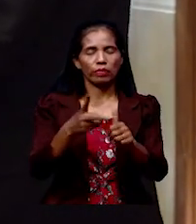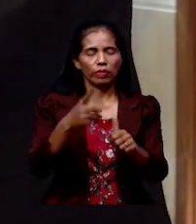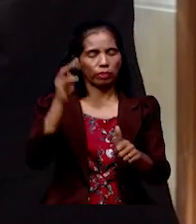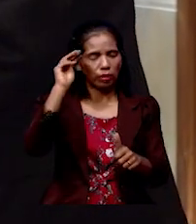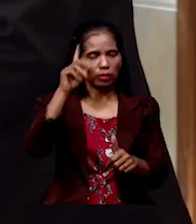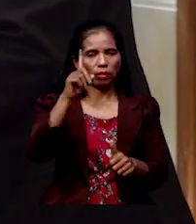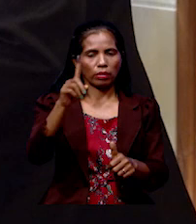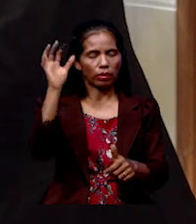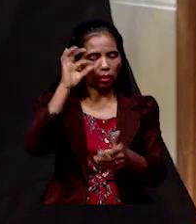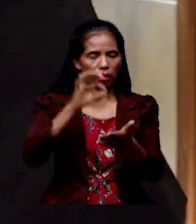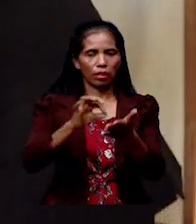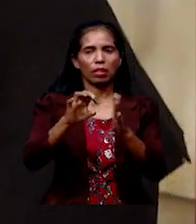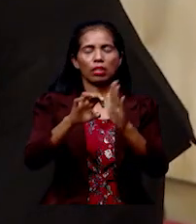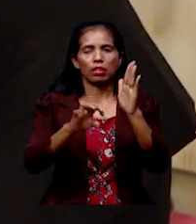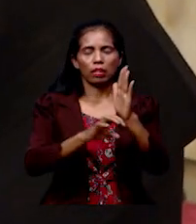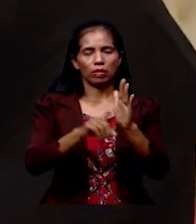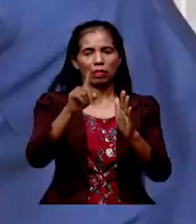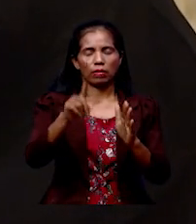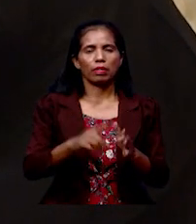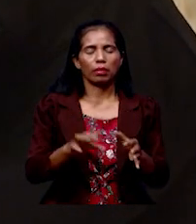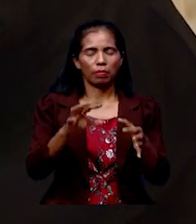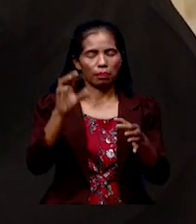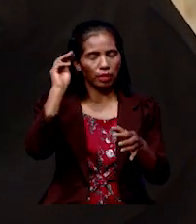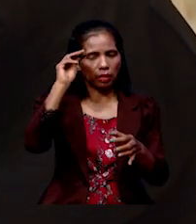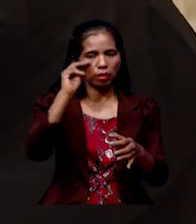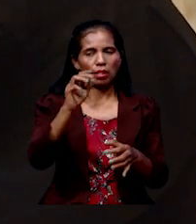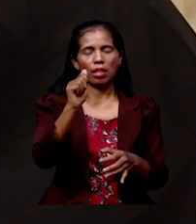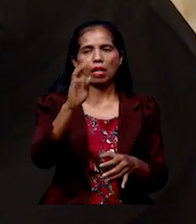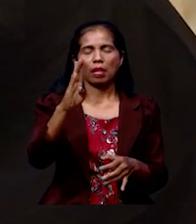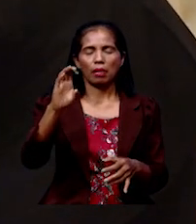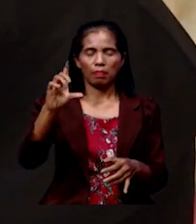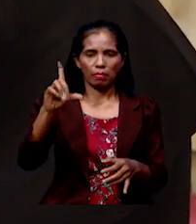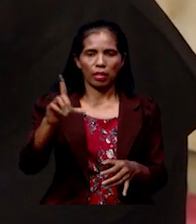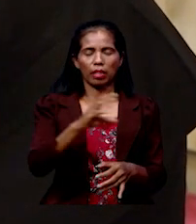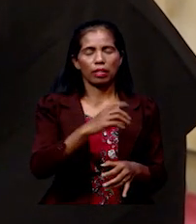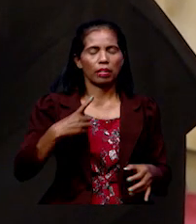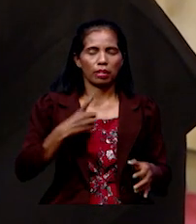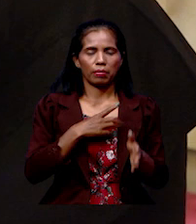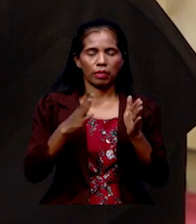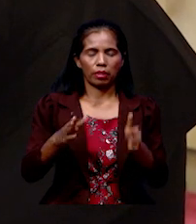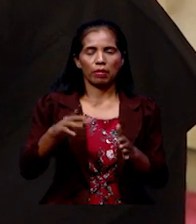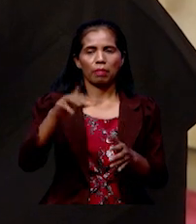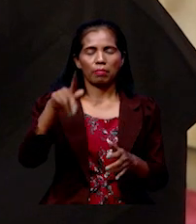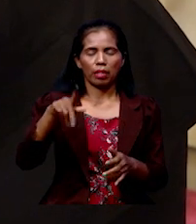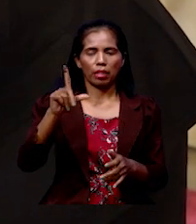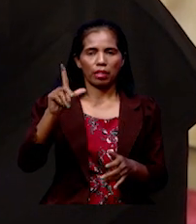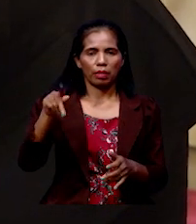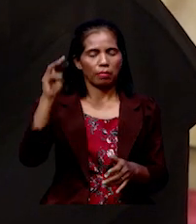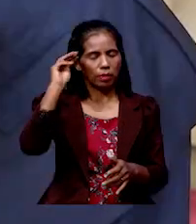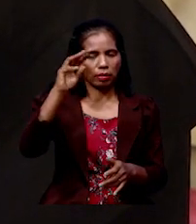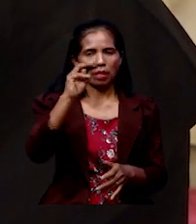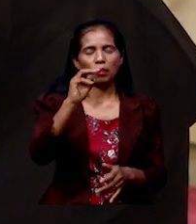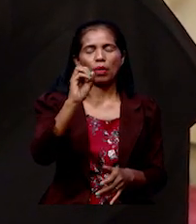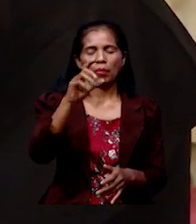no Secretário de Estado Ida, Ministro Nain Rua Makanesan, Abel Pires, atual deputado bancada PLP, assume cargo Ministro Obras